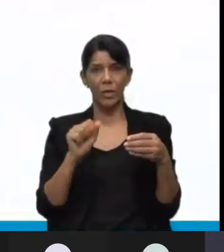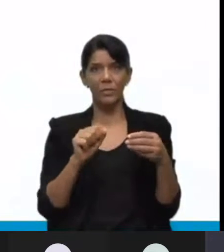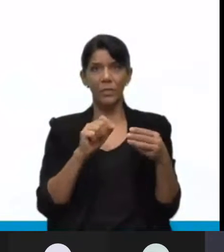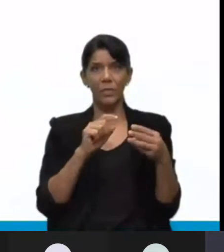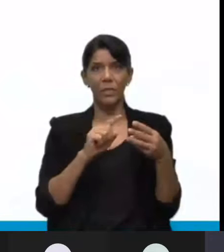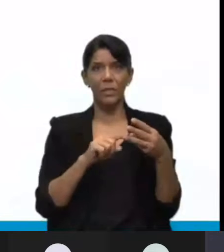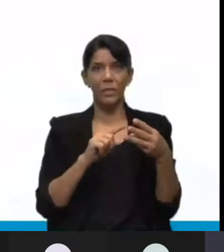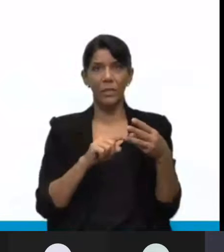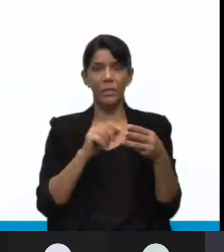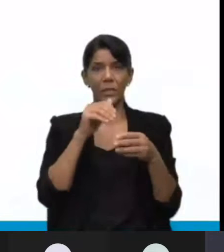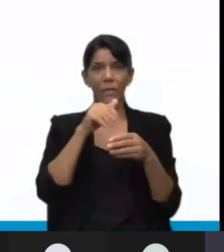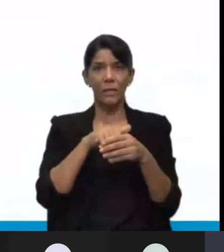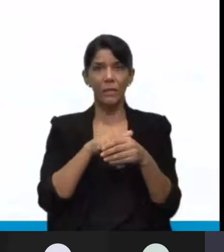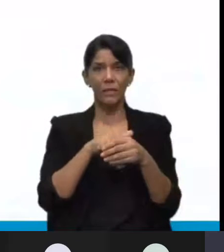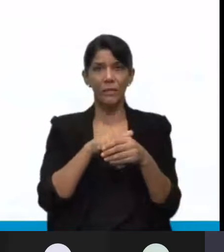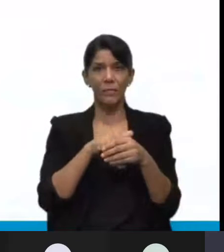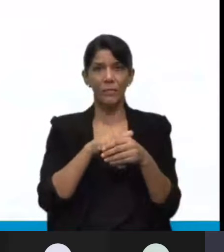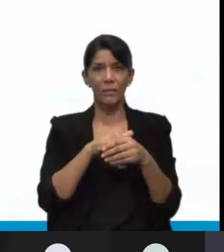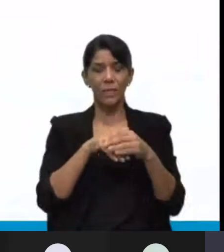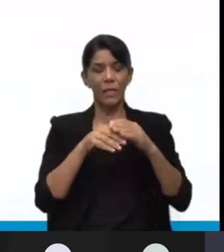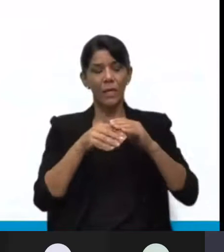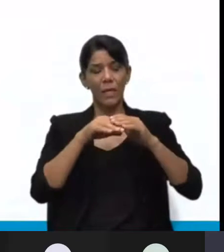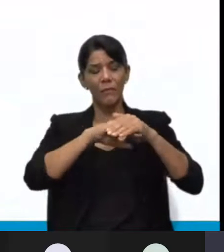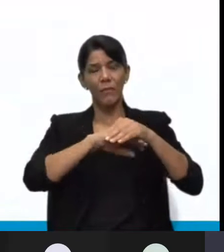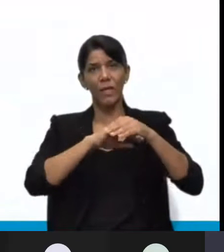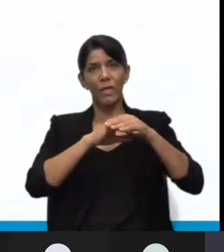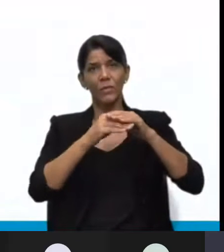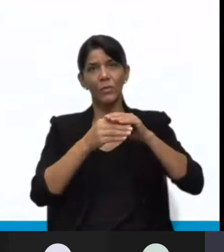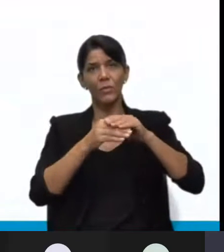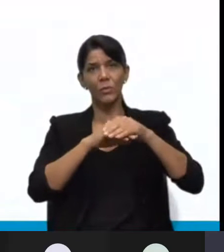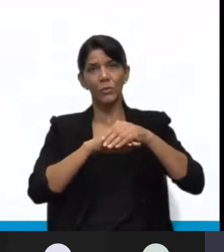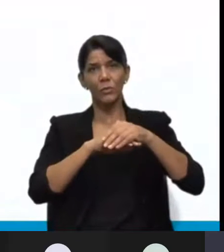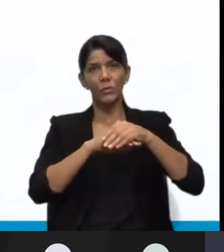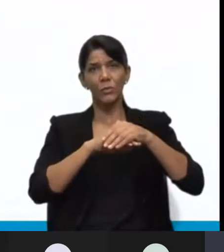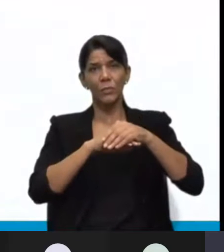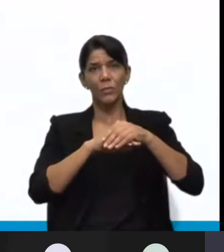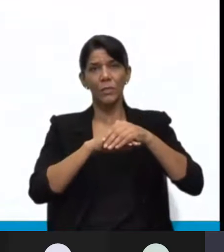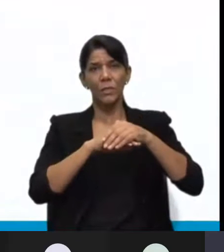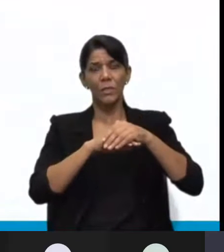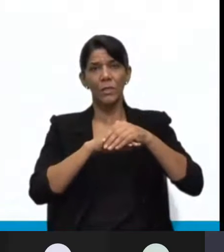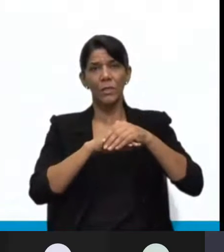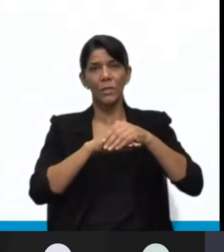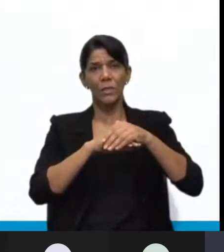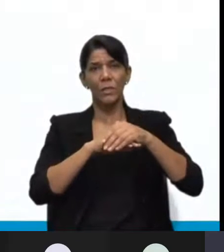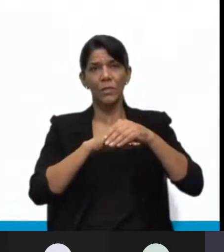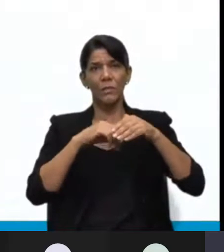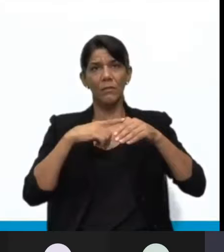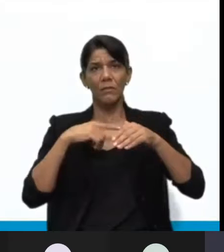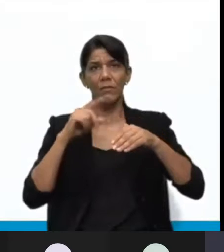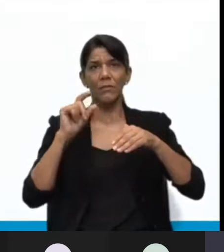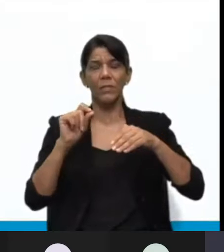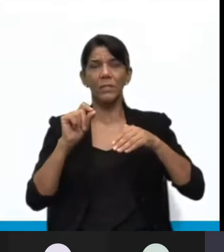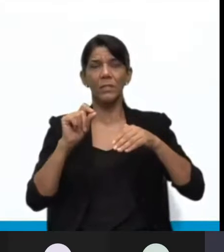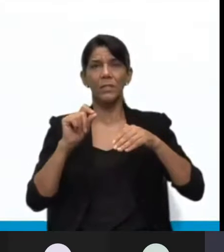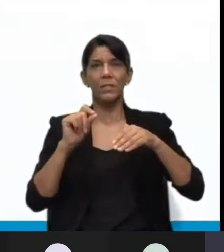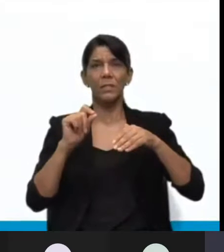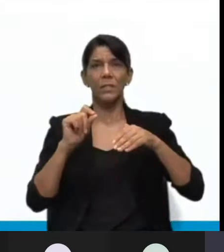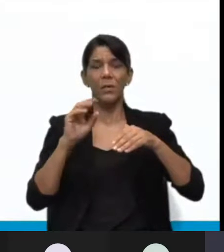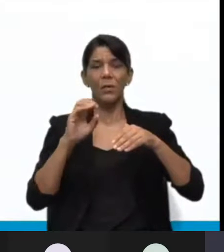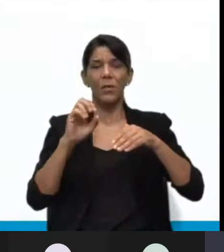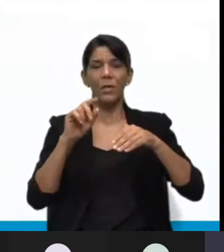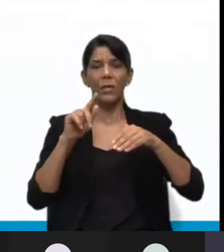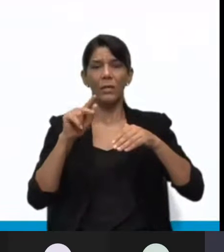e essa daqui mais interna, que reveste, né, toda essa superfície interna aqui do meu ventrículo, vai ser, então, o